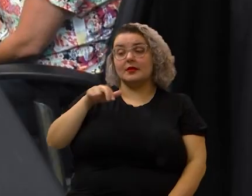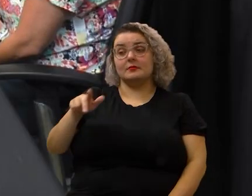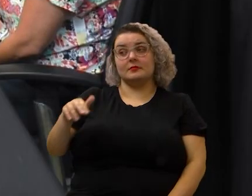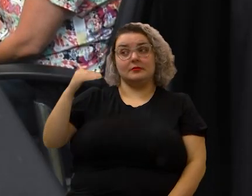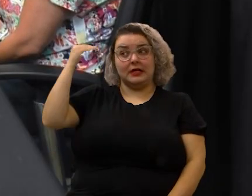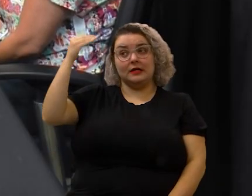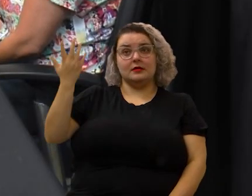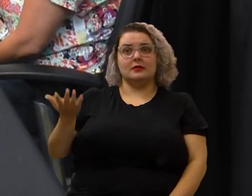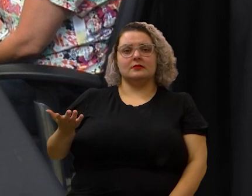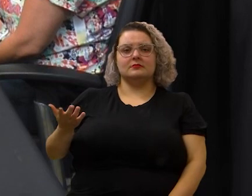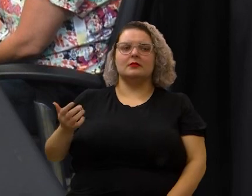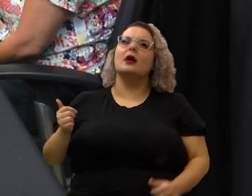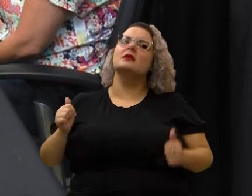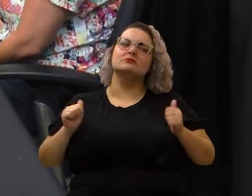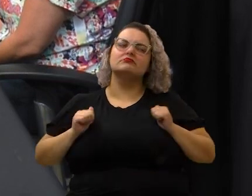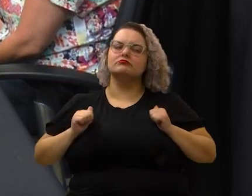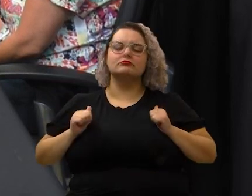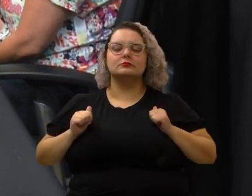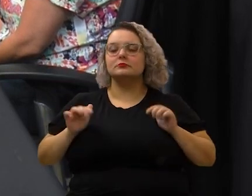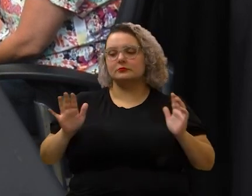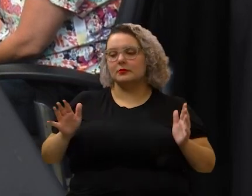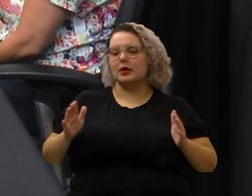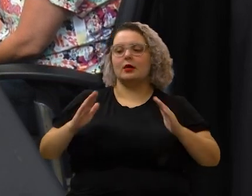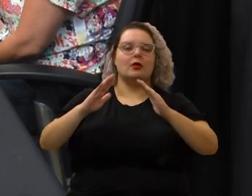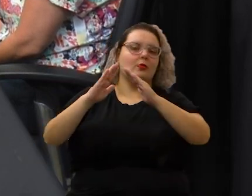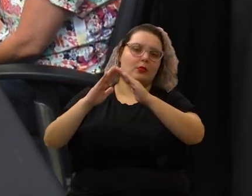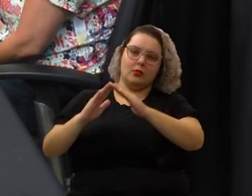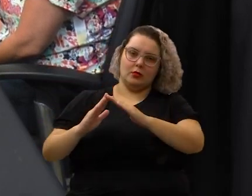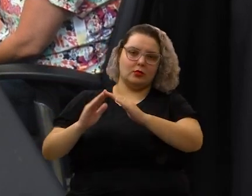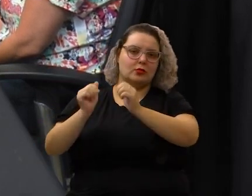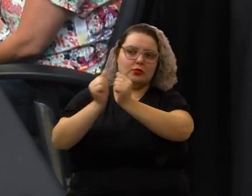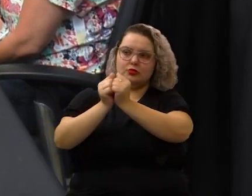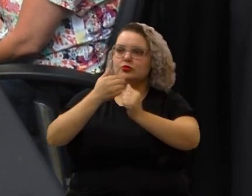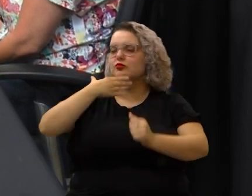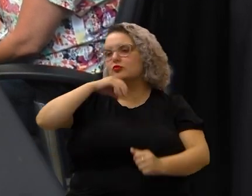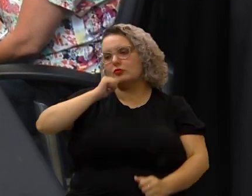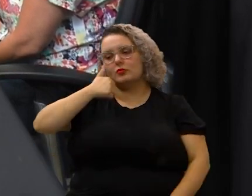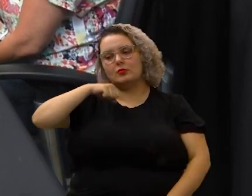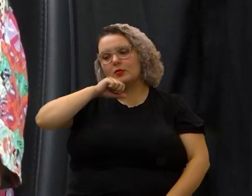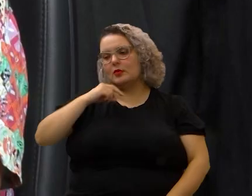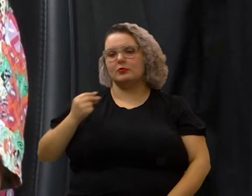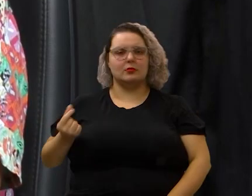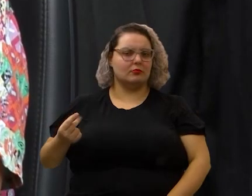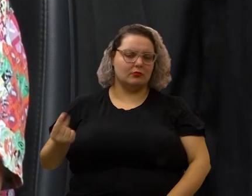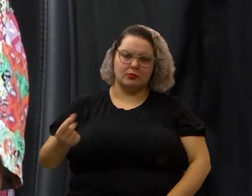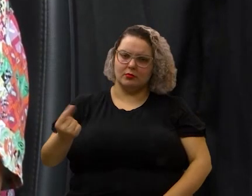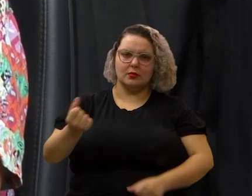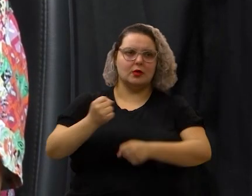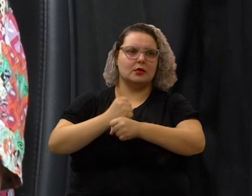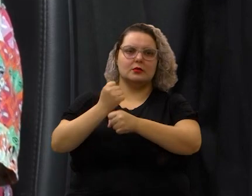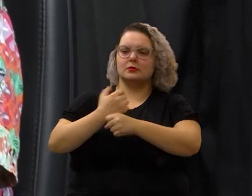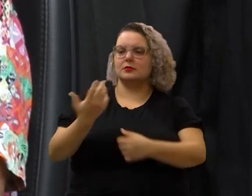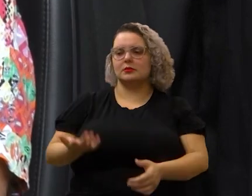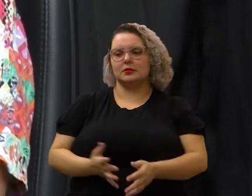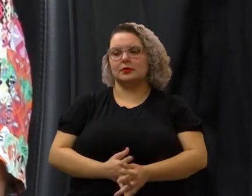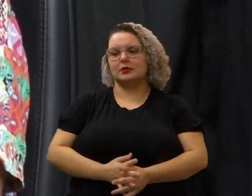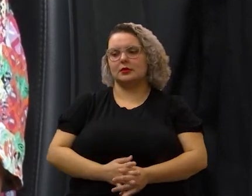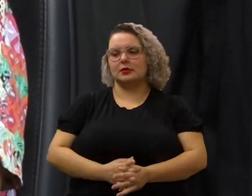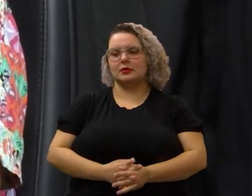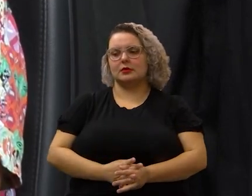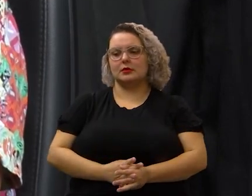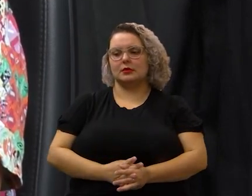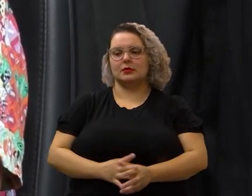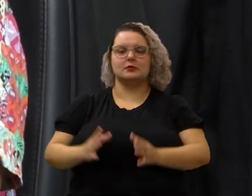mais velha, ela era mais pacata, assim, ela morou com os meus pais durante muito tempo, né? Depois